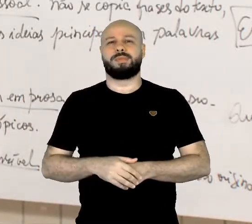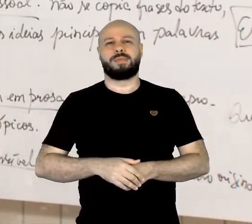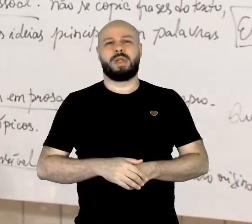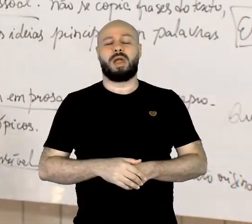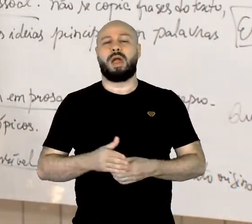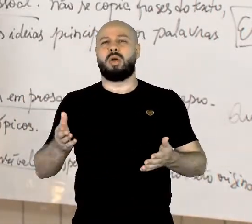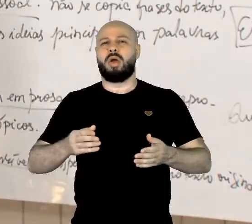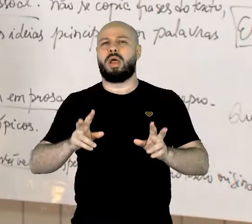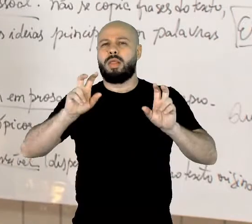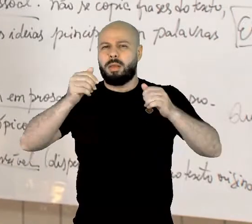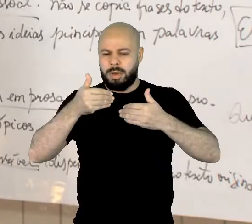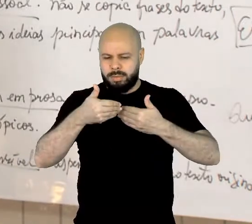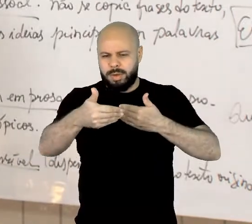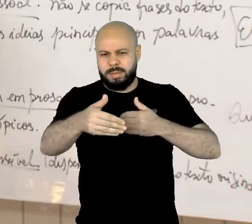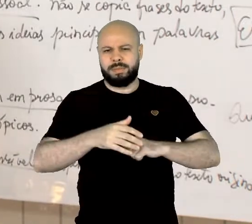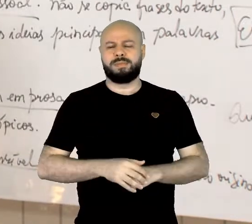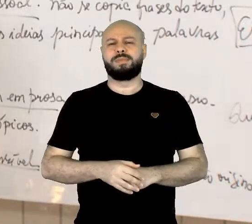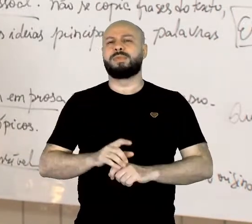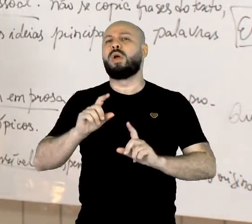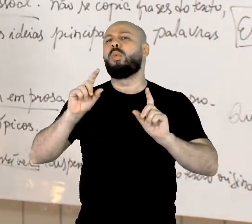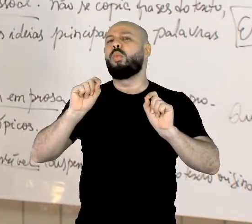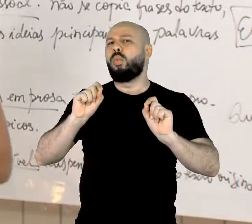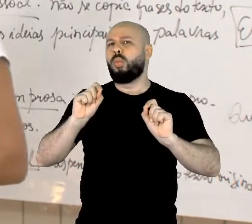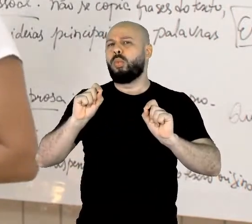assunto da nossa aula, que é